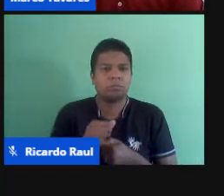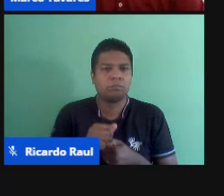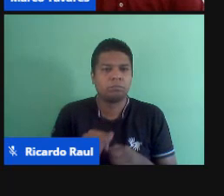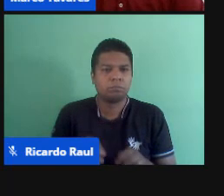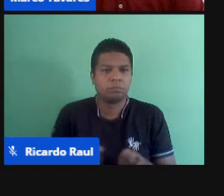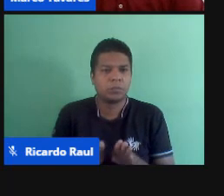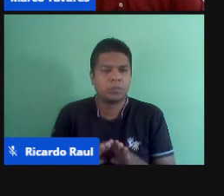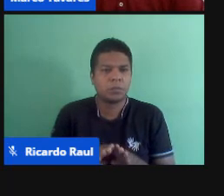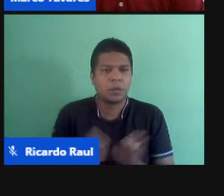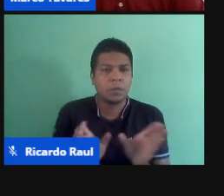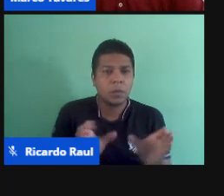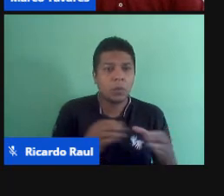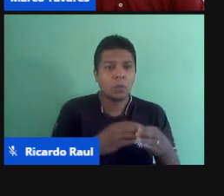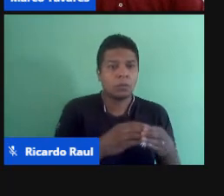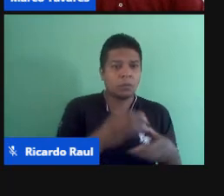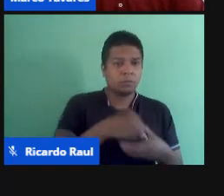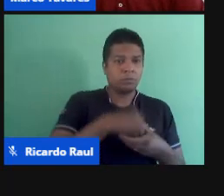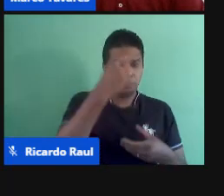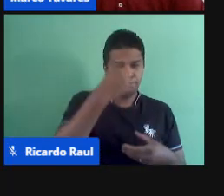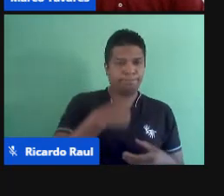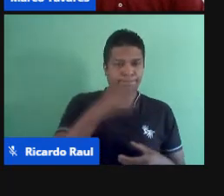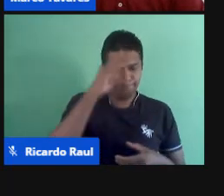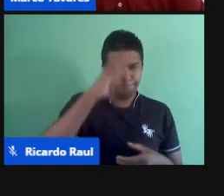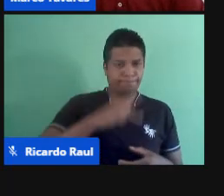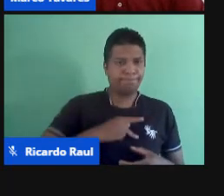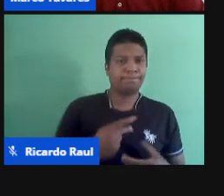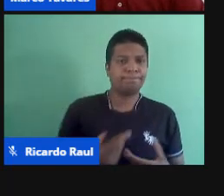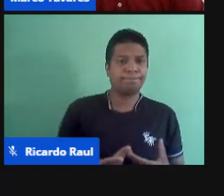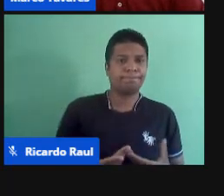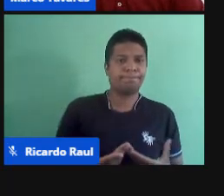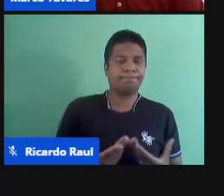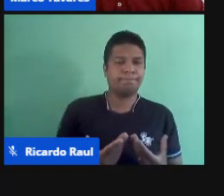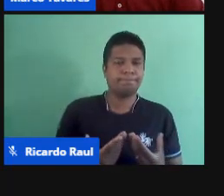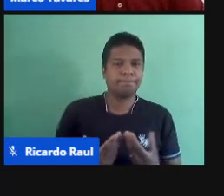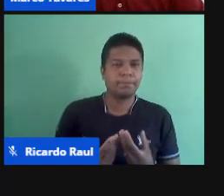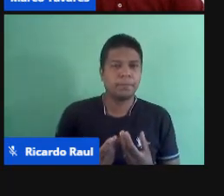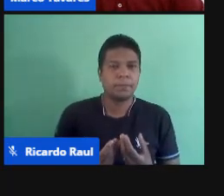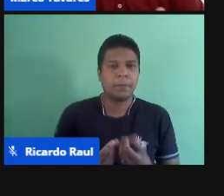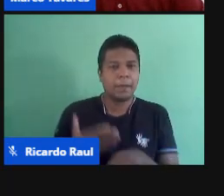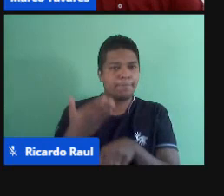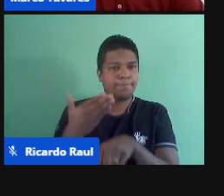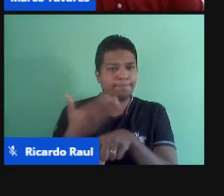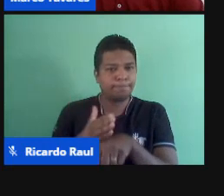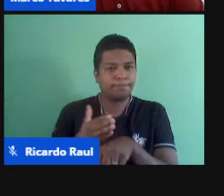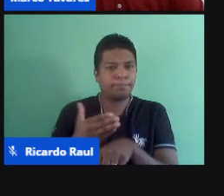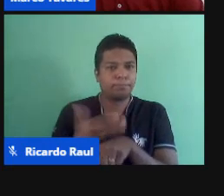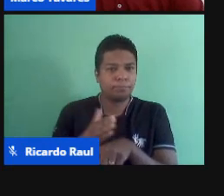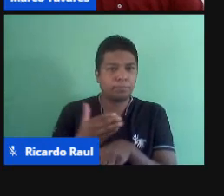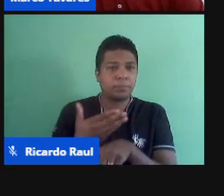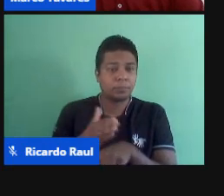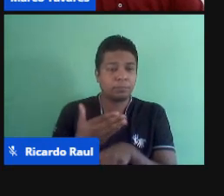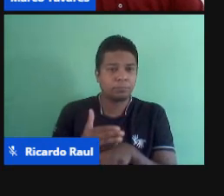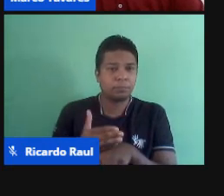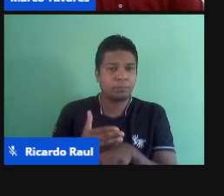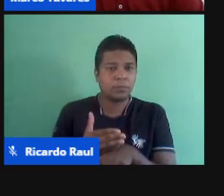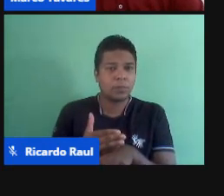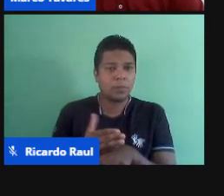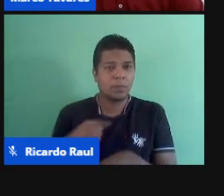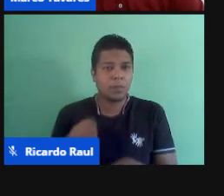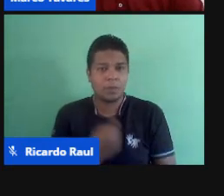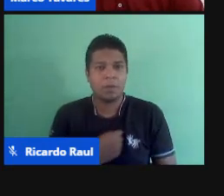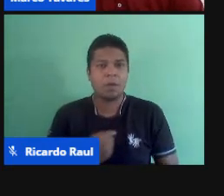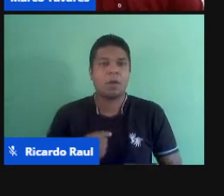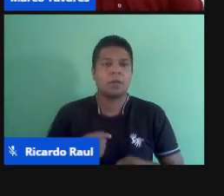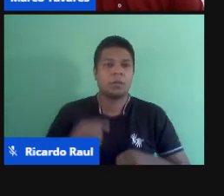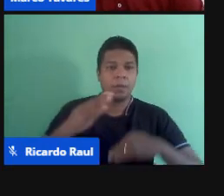nesse grupo, né? Que é a prática. Nós, profissionais de educação física, nós, professores